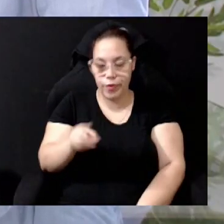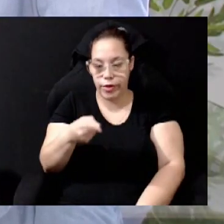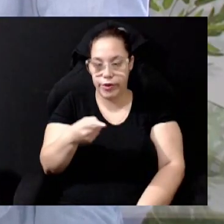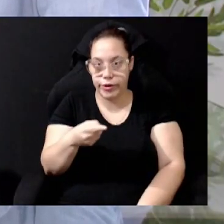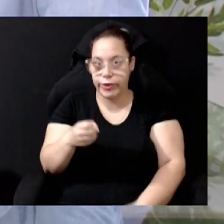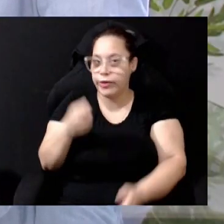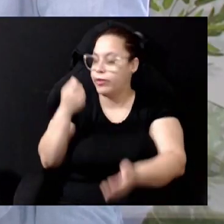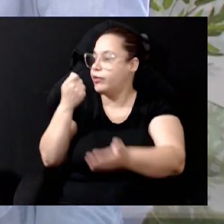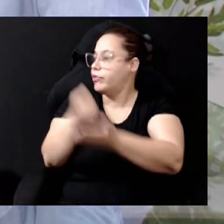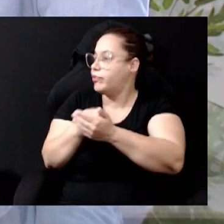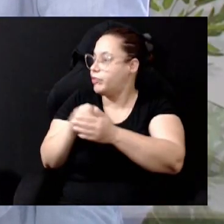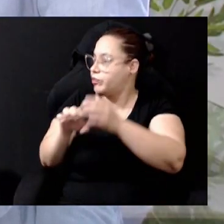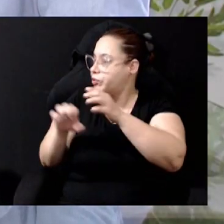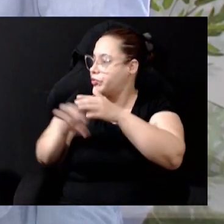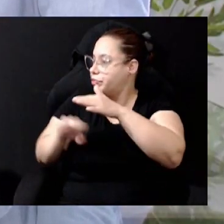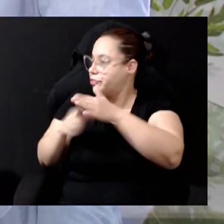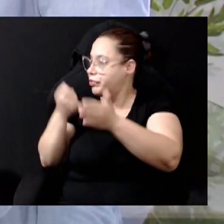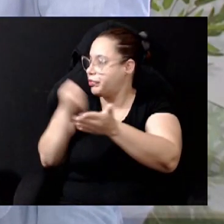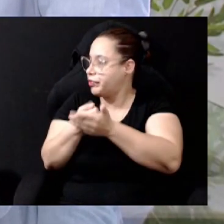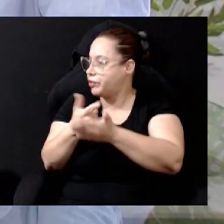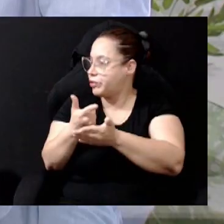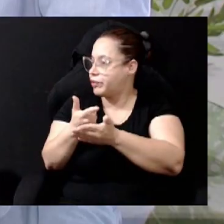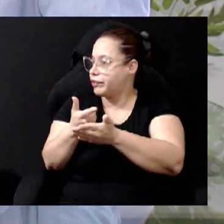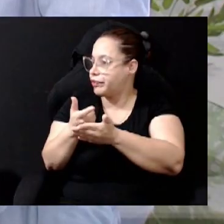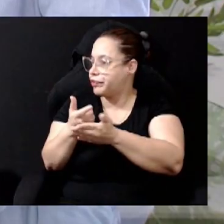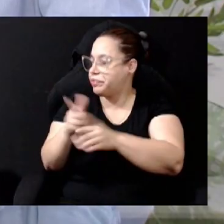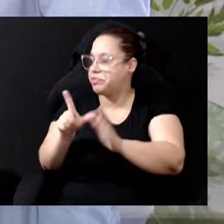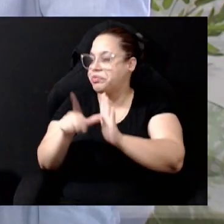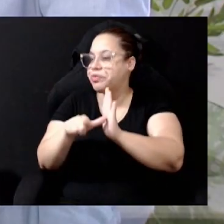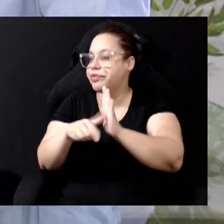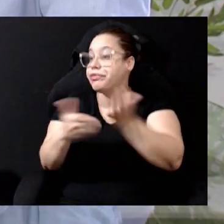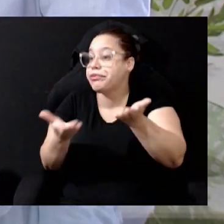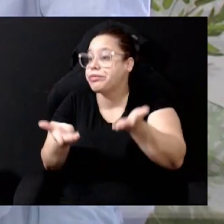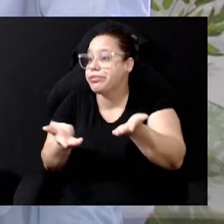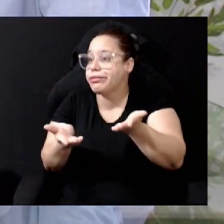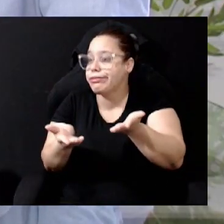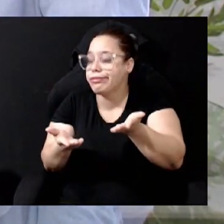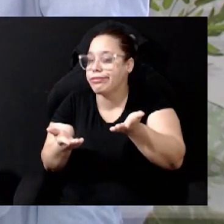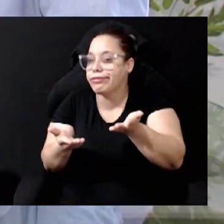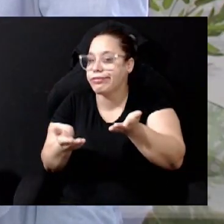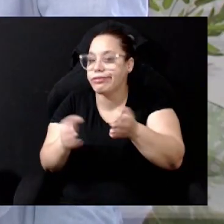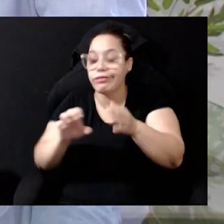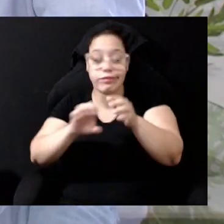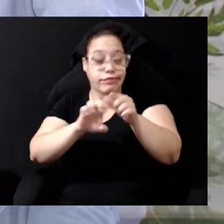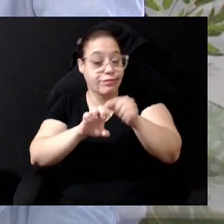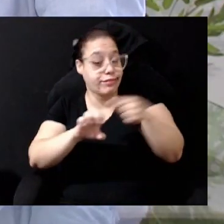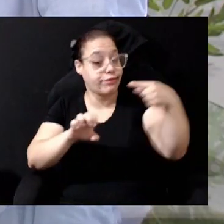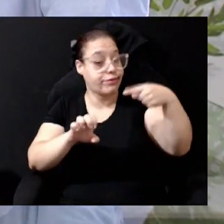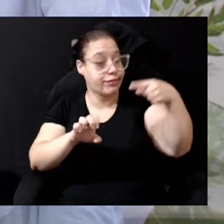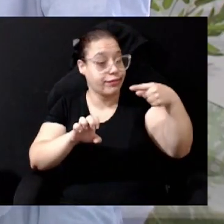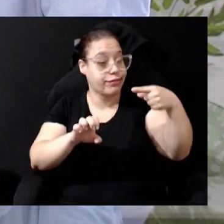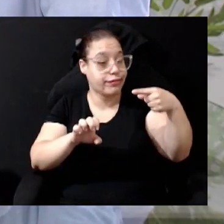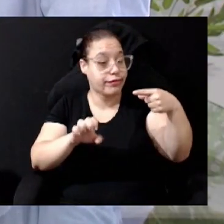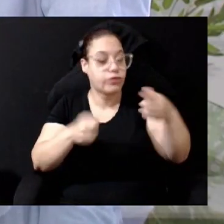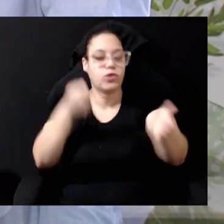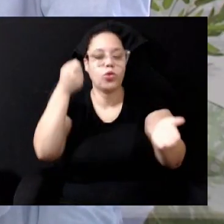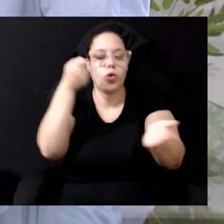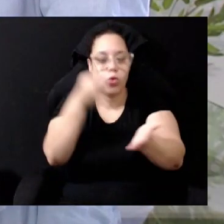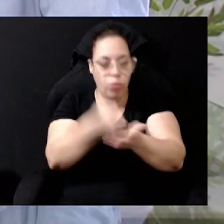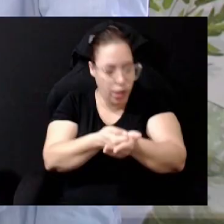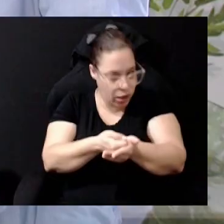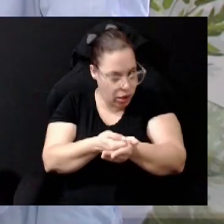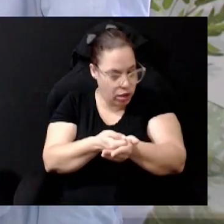atrasado o pagamento do 13º salário? O empregador, ele tem por obrigação honrar